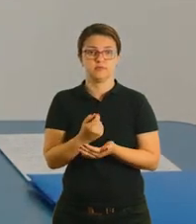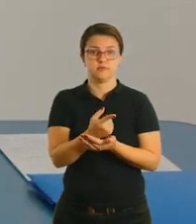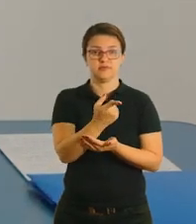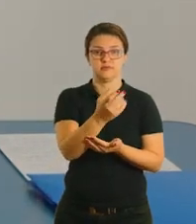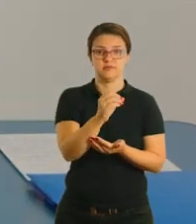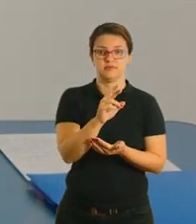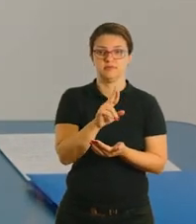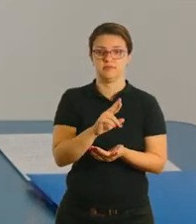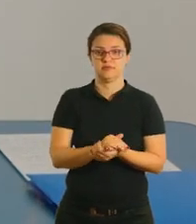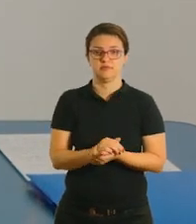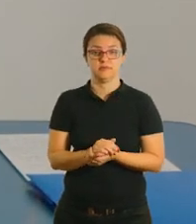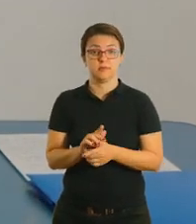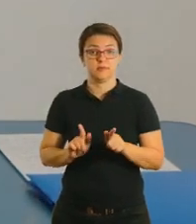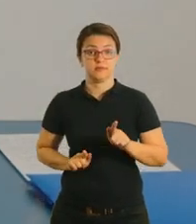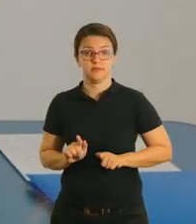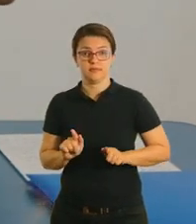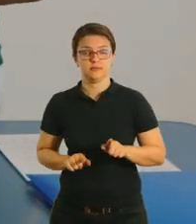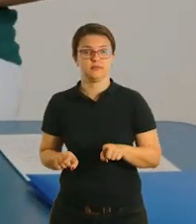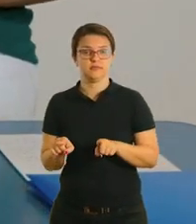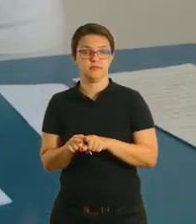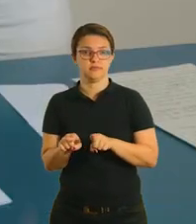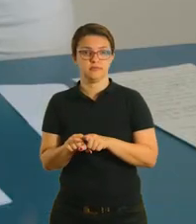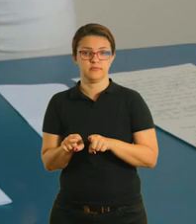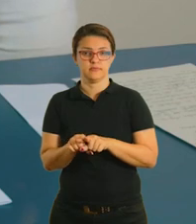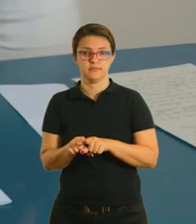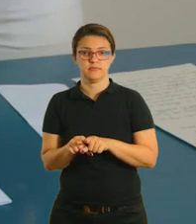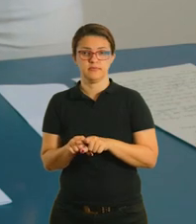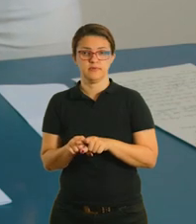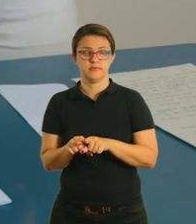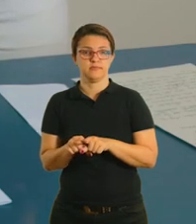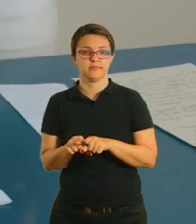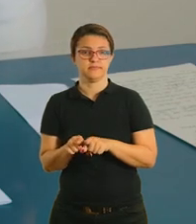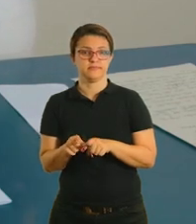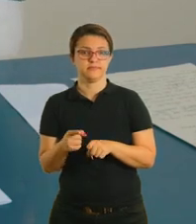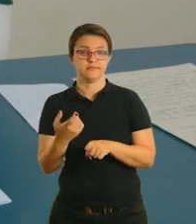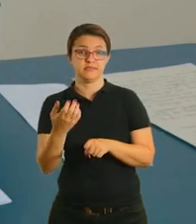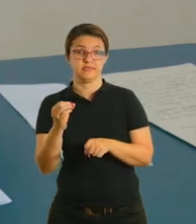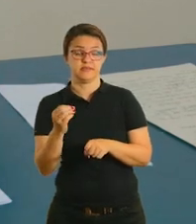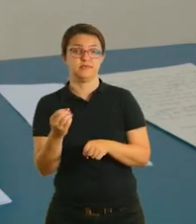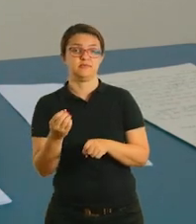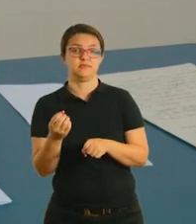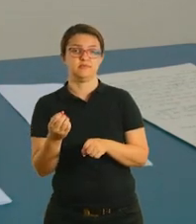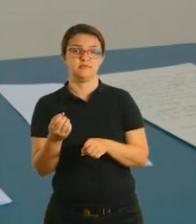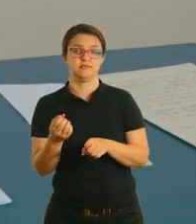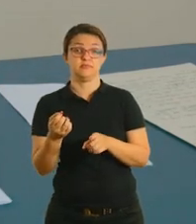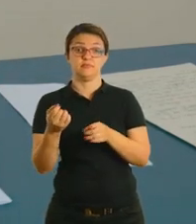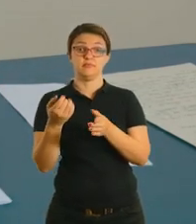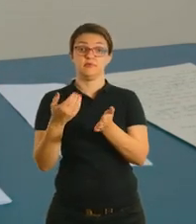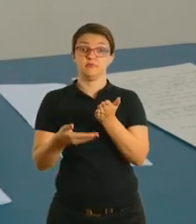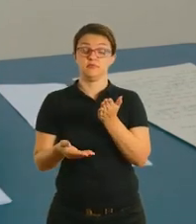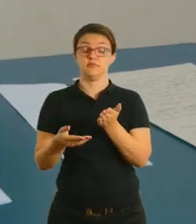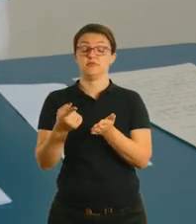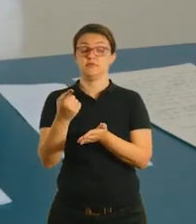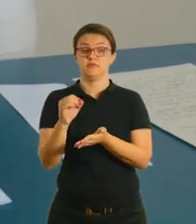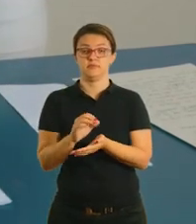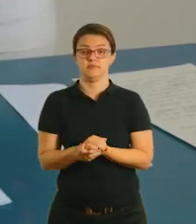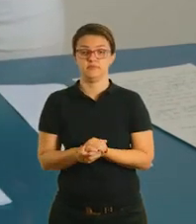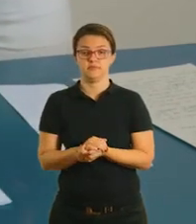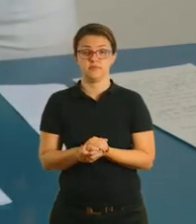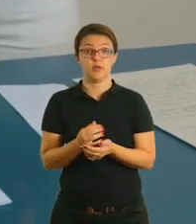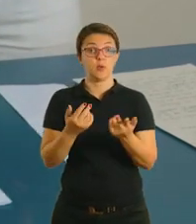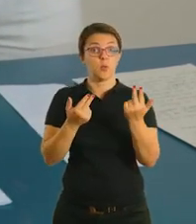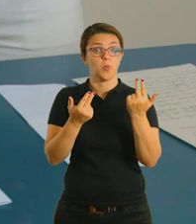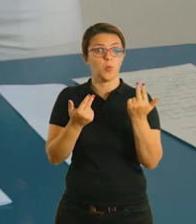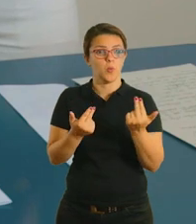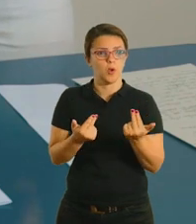Ela ganhou 22 reais e gastou 10. Então, a letra A pergunta: restou quantidades iguais ou diferentes de